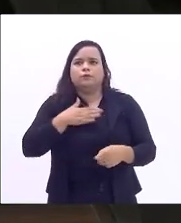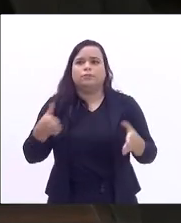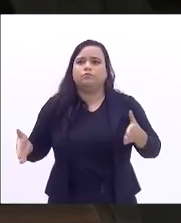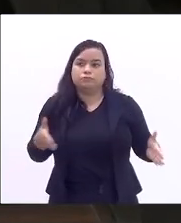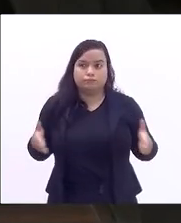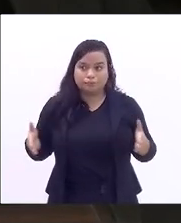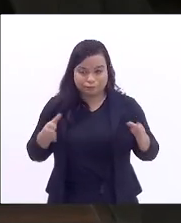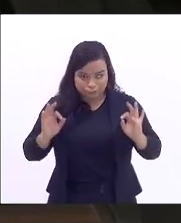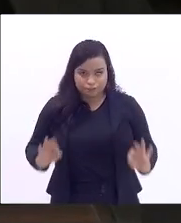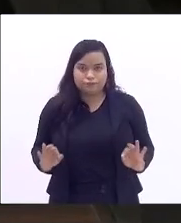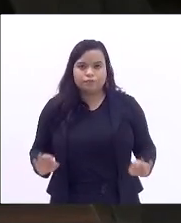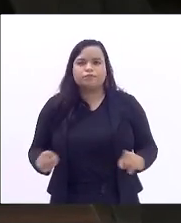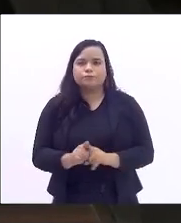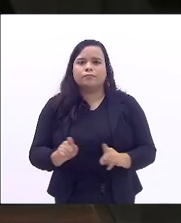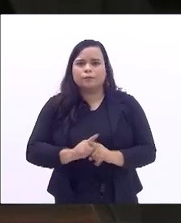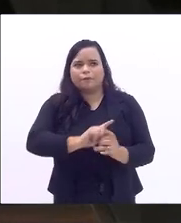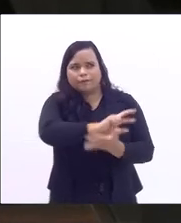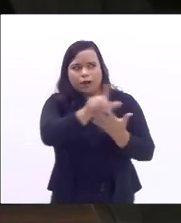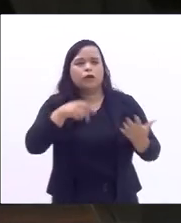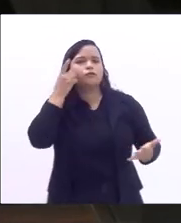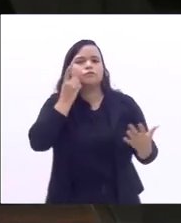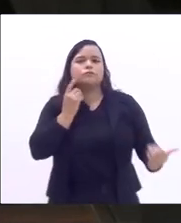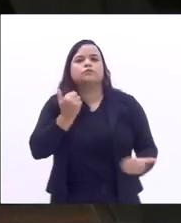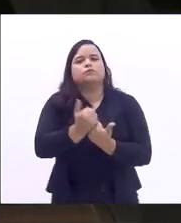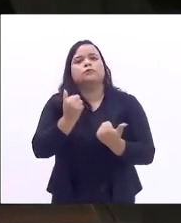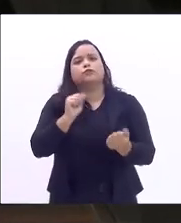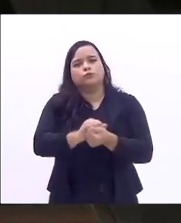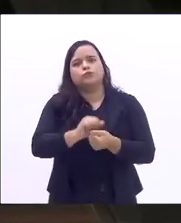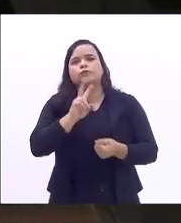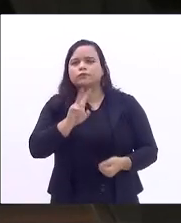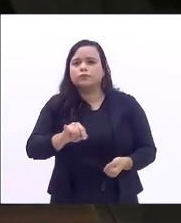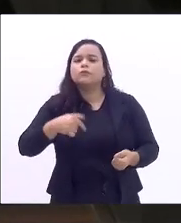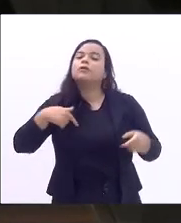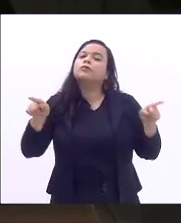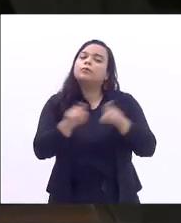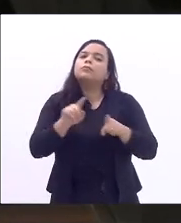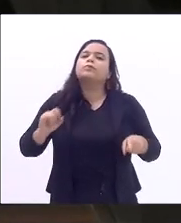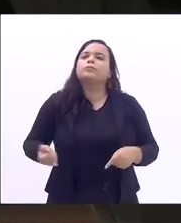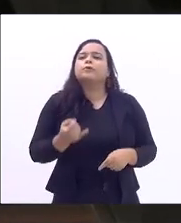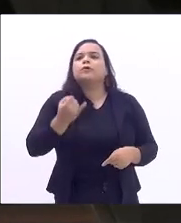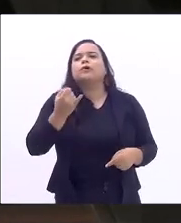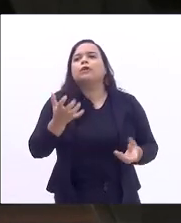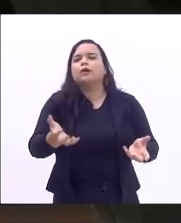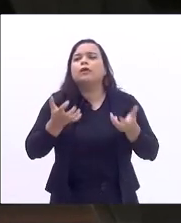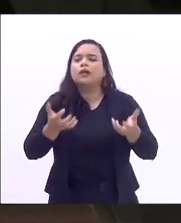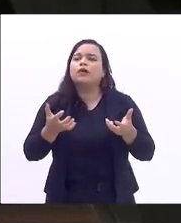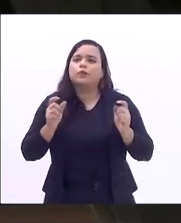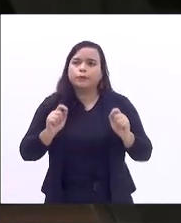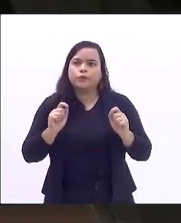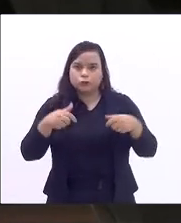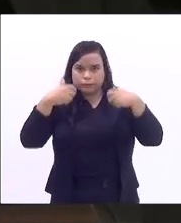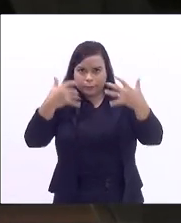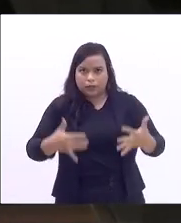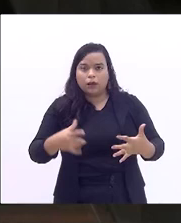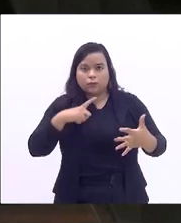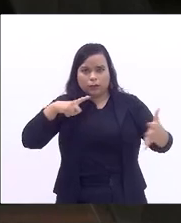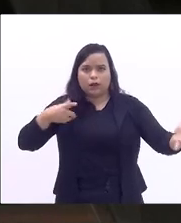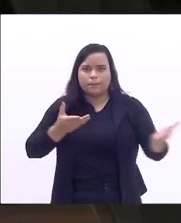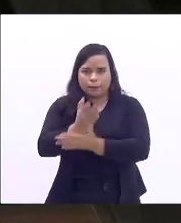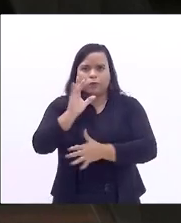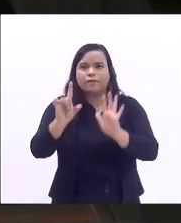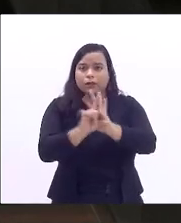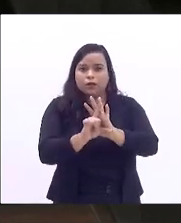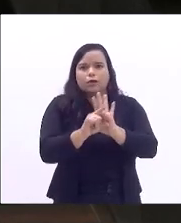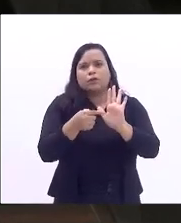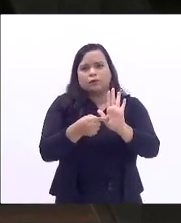mandato e tenho certeza que de outros deputados que eu também aproveitar essa oportunidade para dizer que nós tivemos aprovação